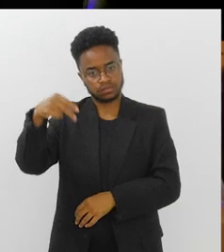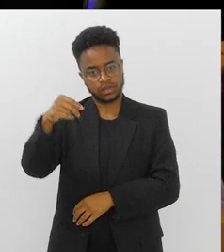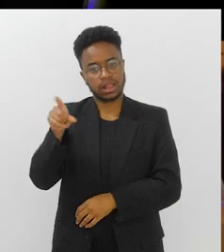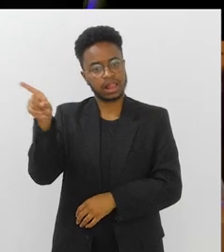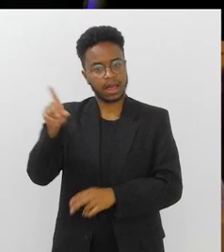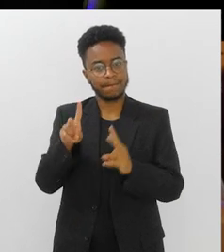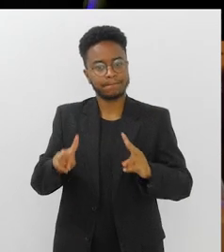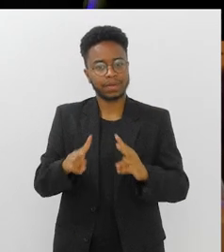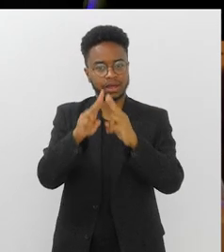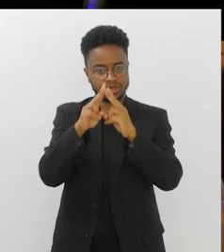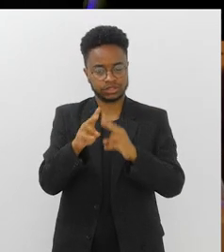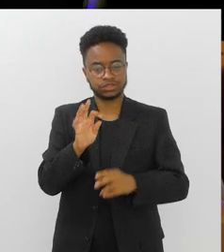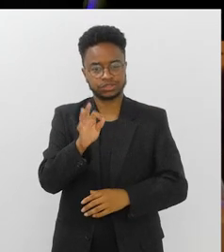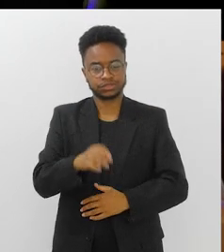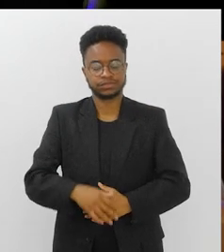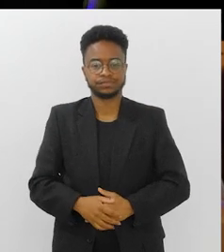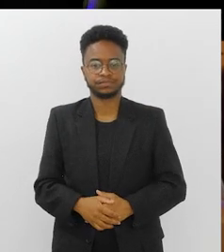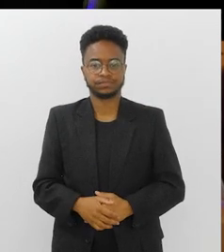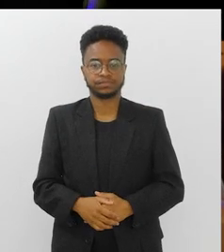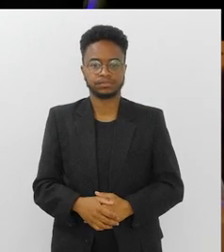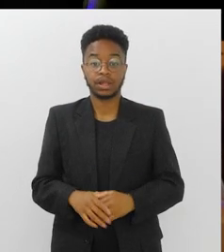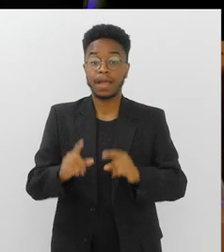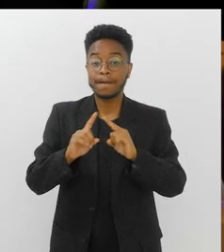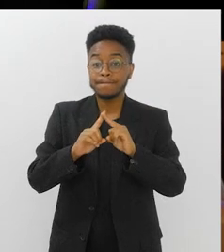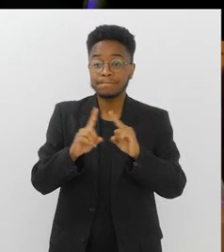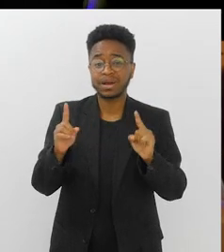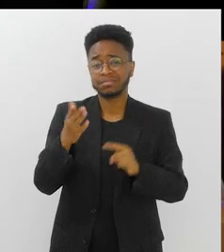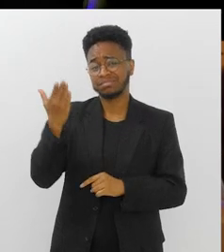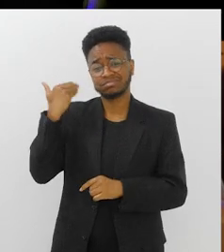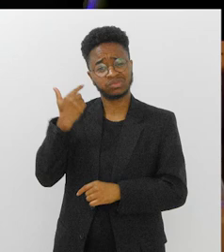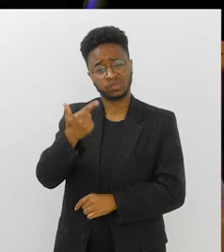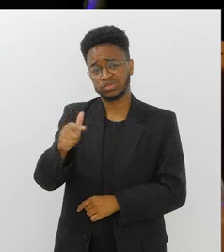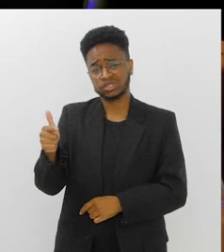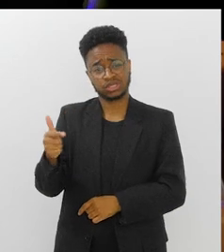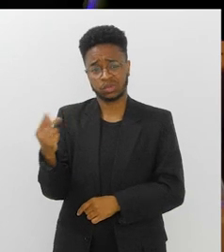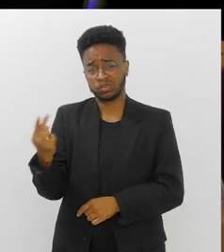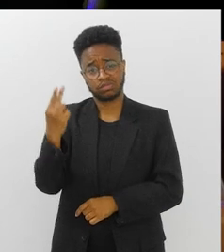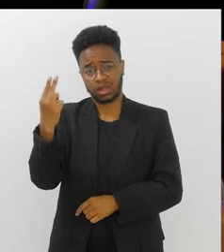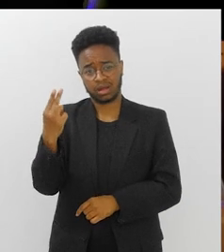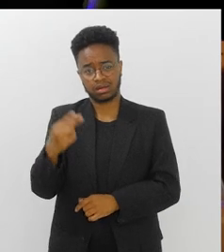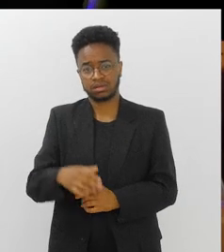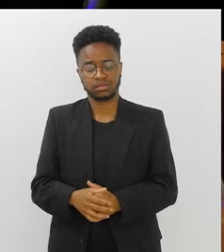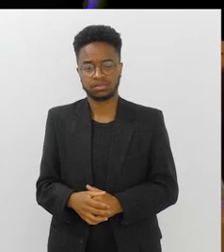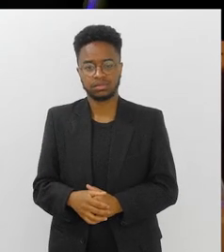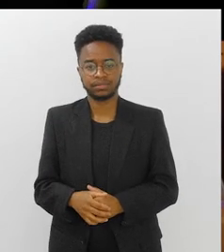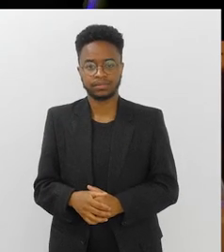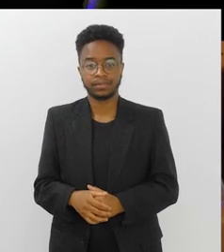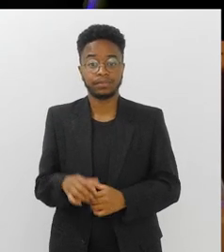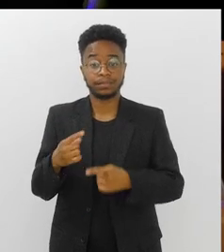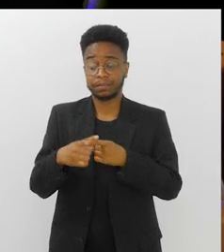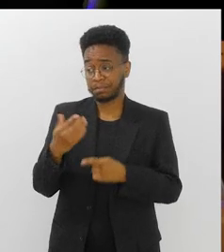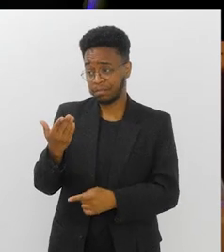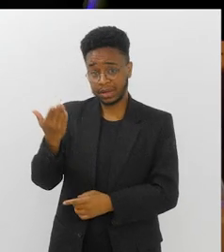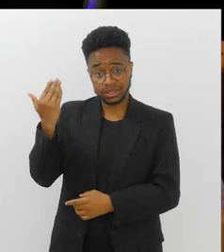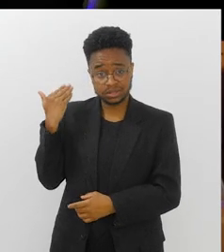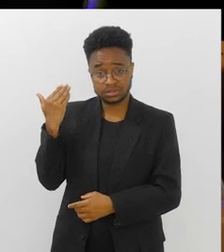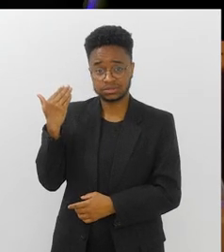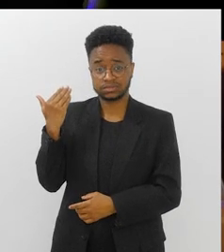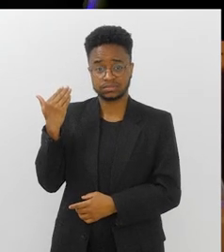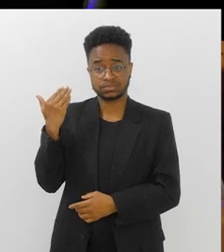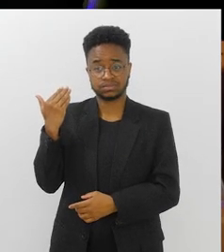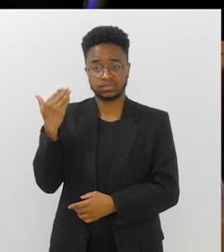paralímpicos em em Paris né Eh mas naquela época não tinha isso aquela época você